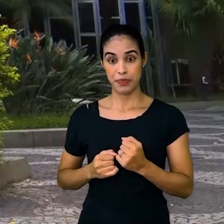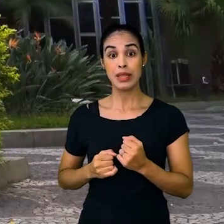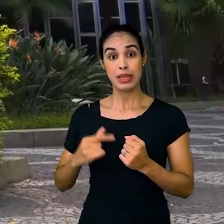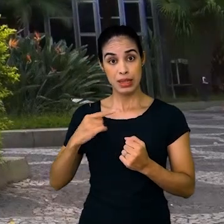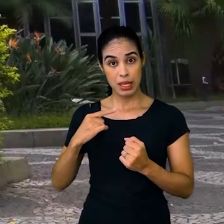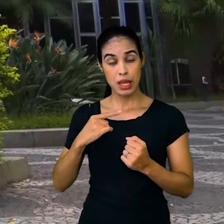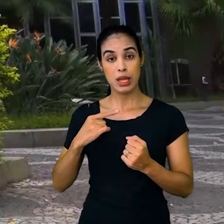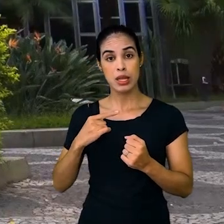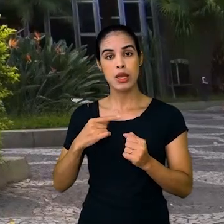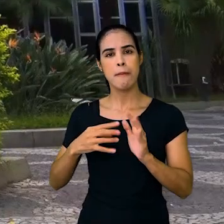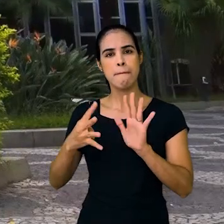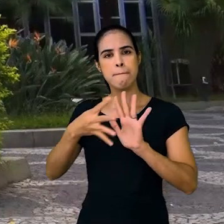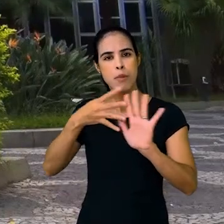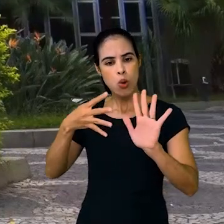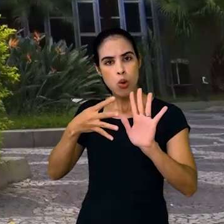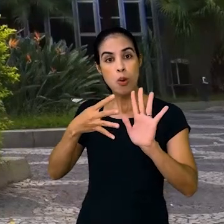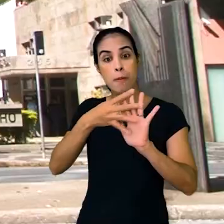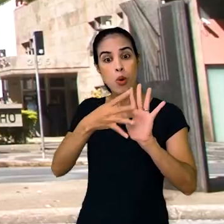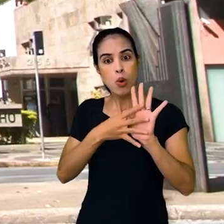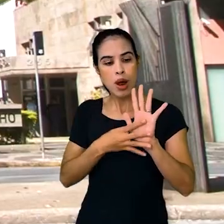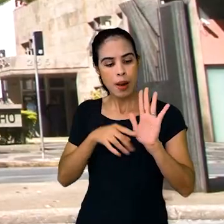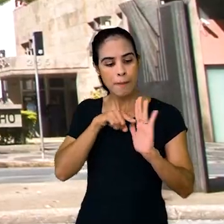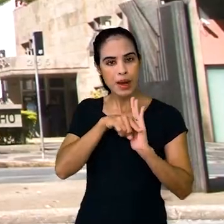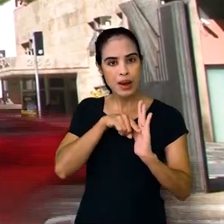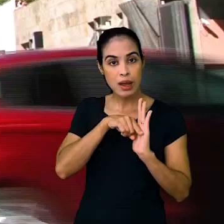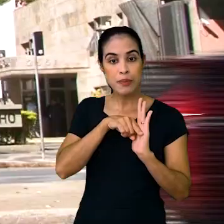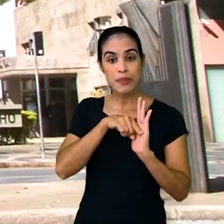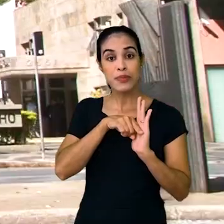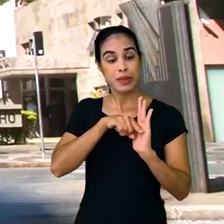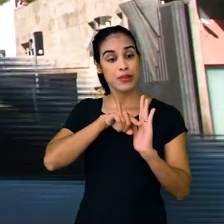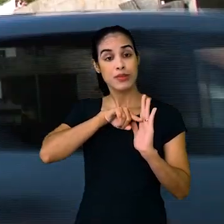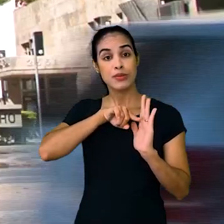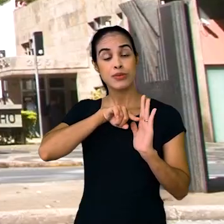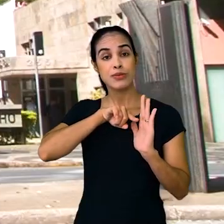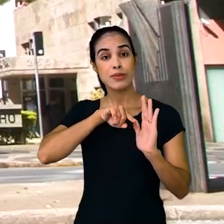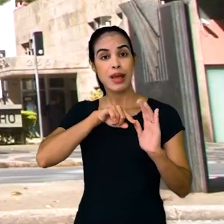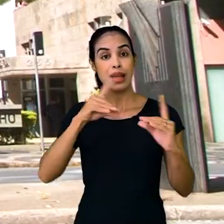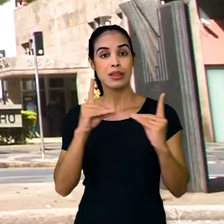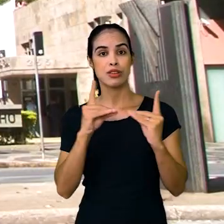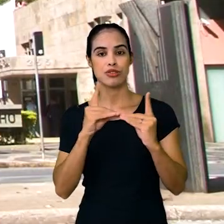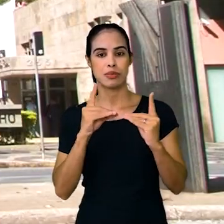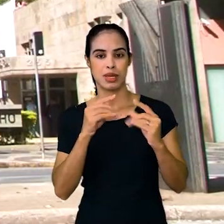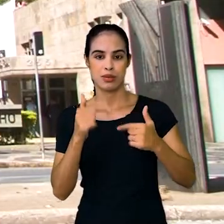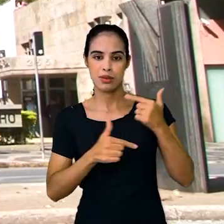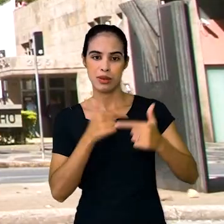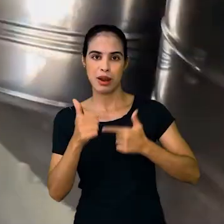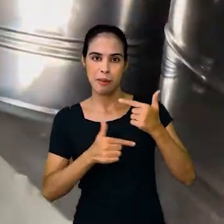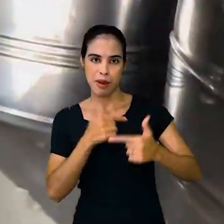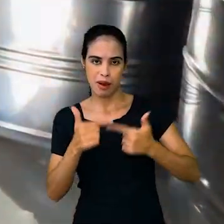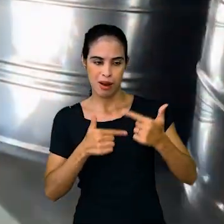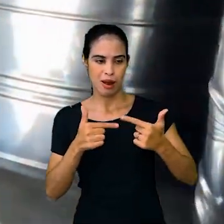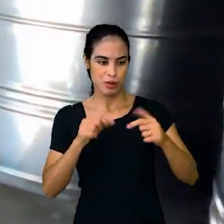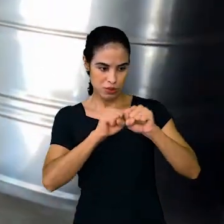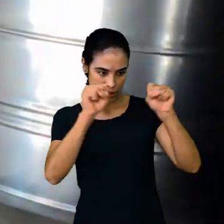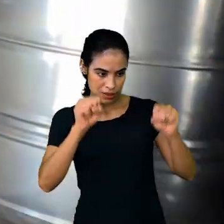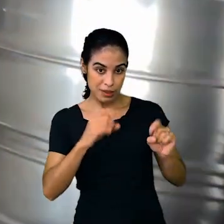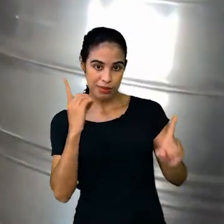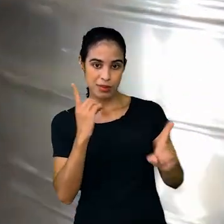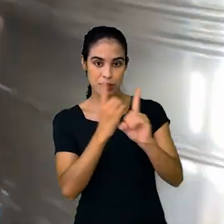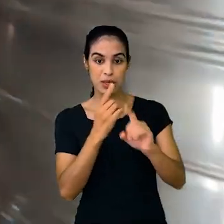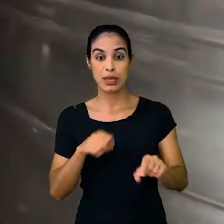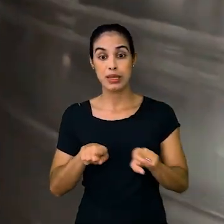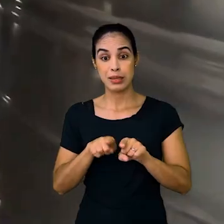para agilizar a análise de processos e assim melhorar o atendimento a trabalhadores e trabalhadoras mineiros. No Mato Grosso,